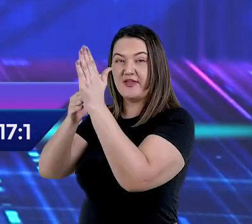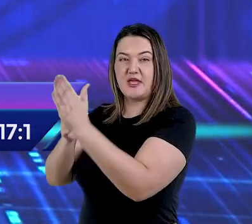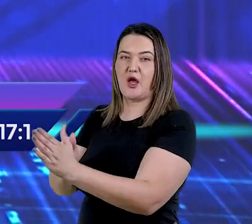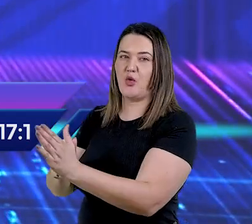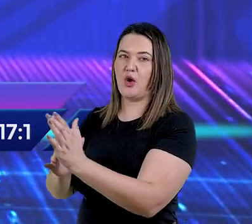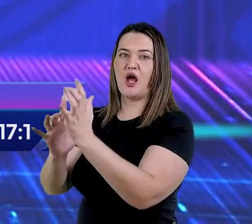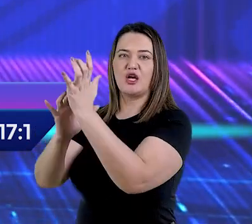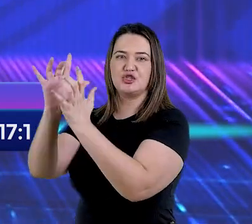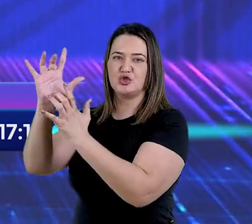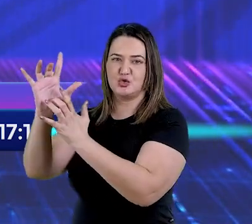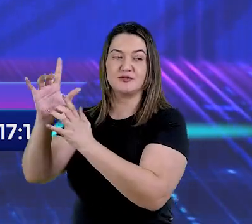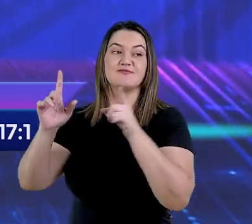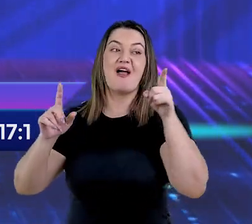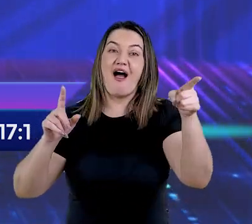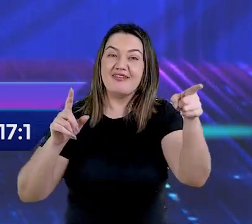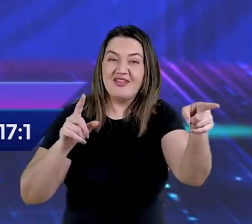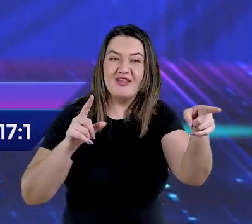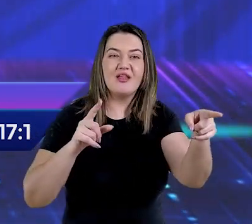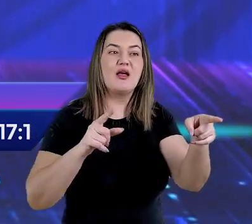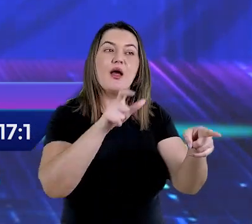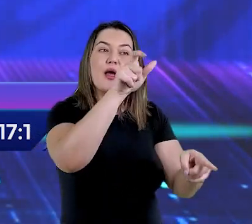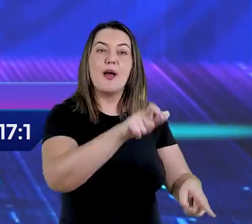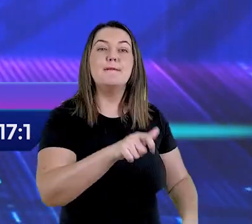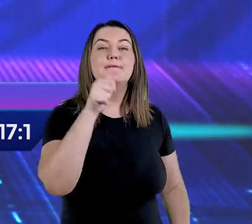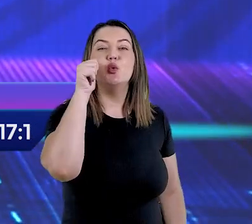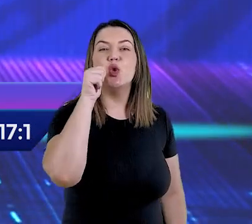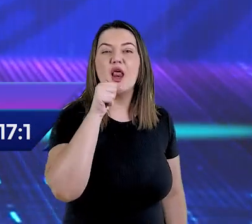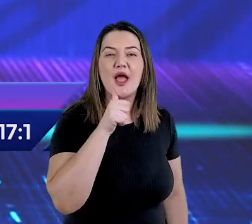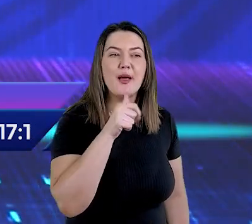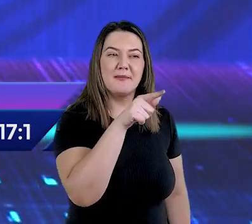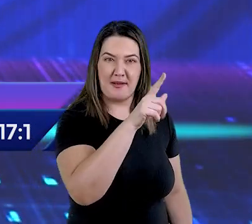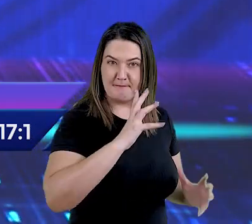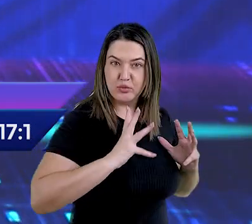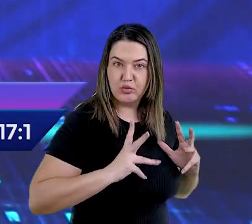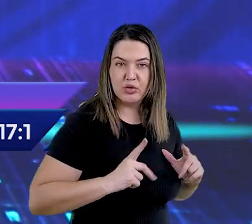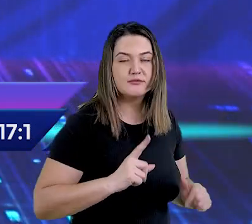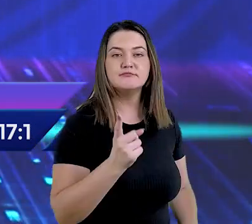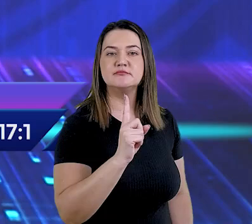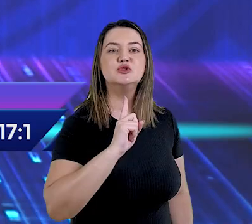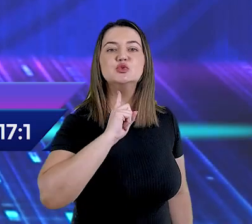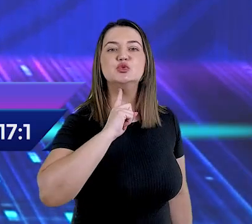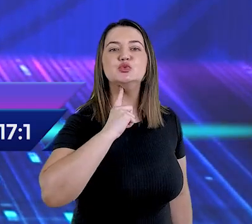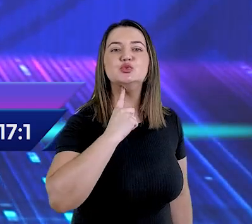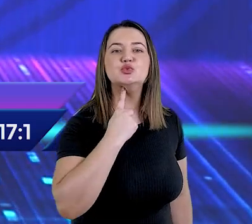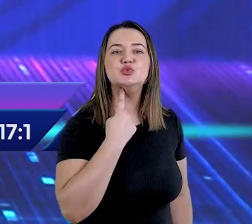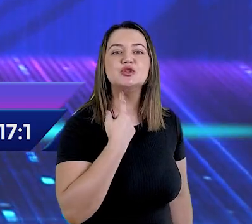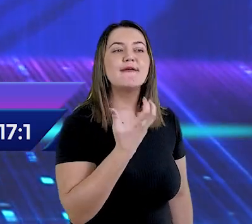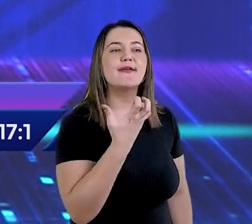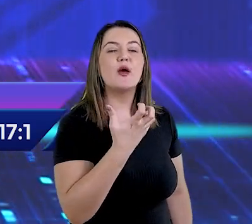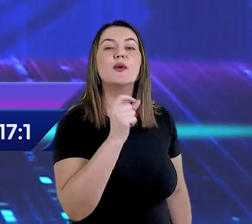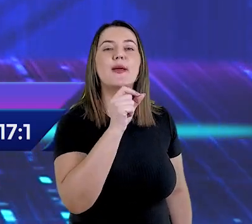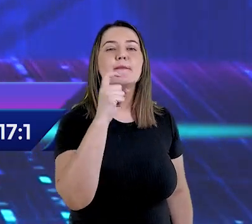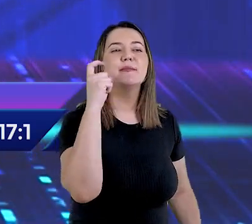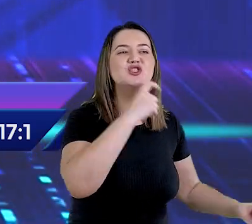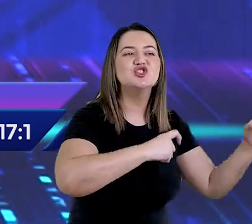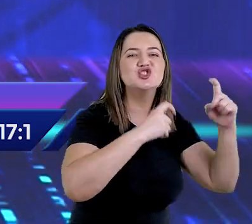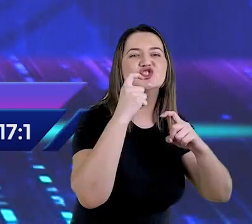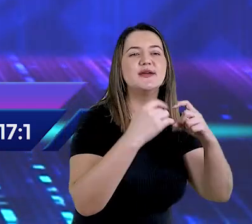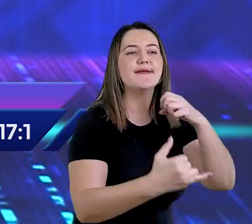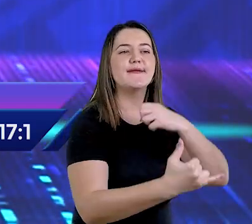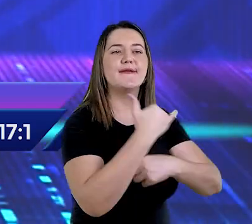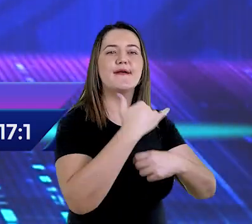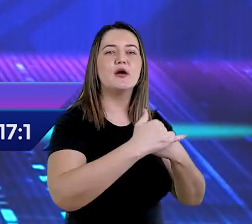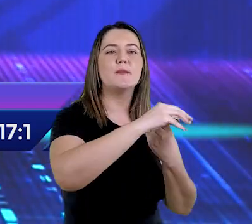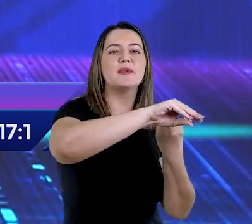essa meretriz é uma mulher, mas ela não é uma mulher pura, ela não é uma mulher que está vivendo a verdade, mas ela se entregou a outros senhores, ela